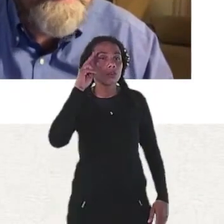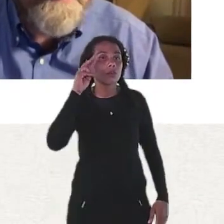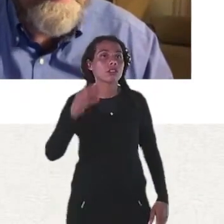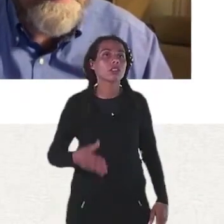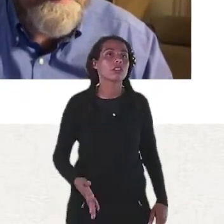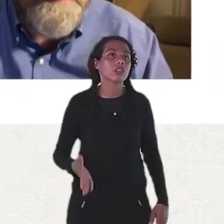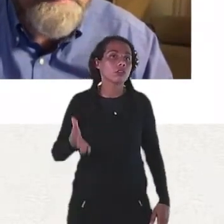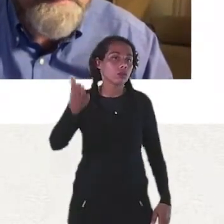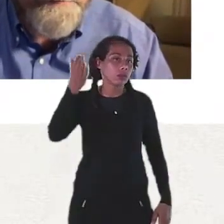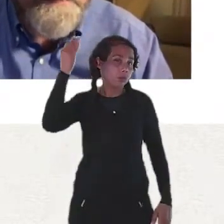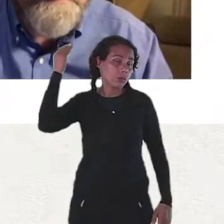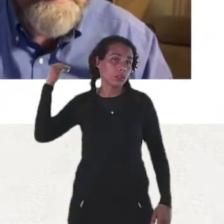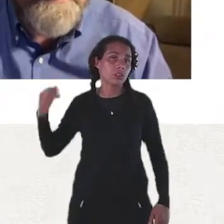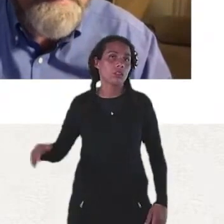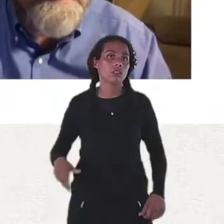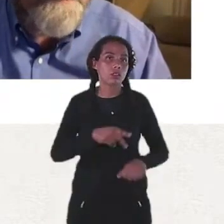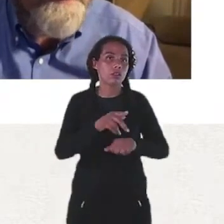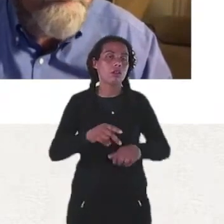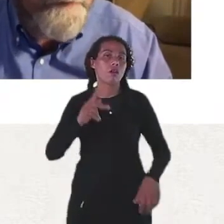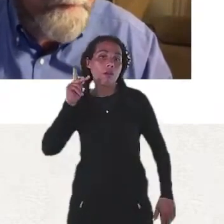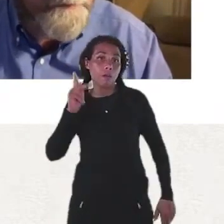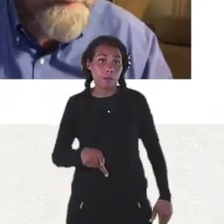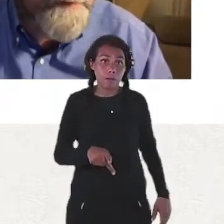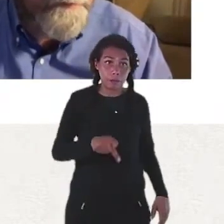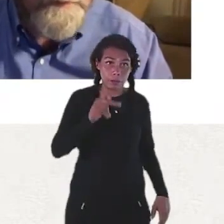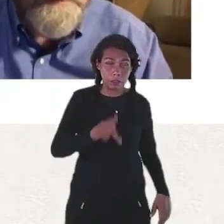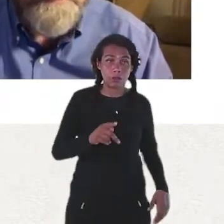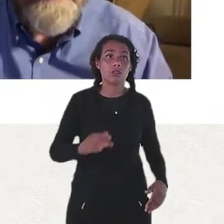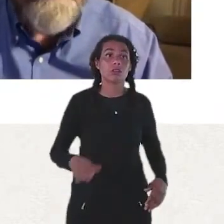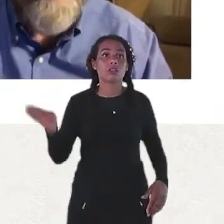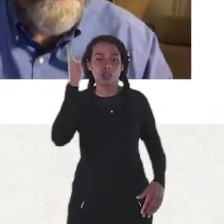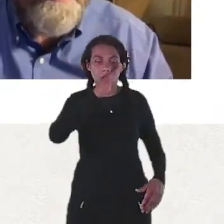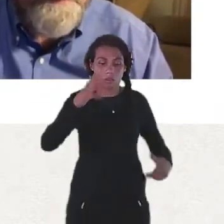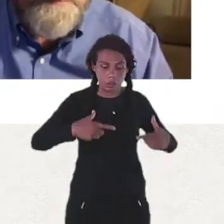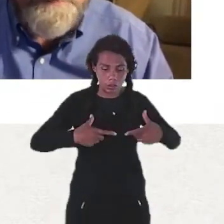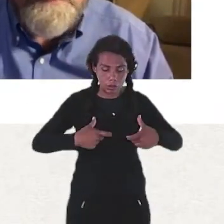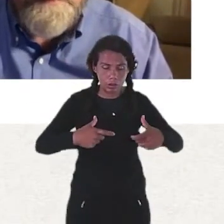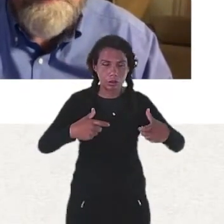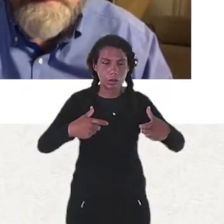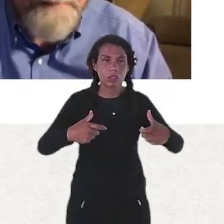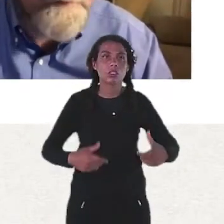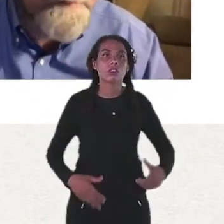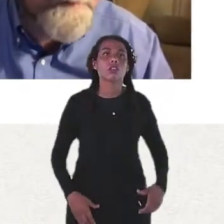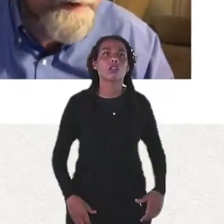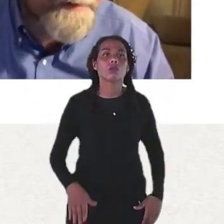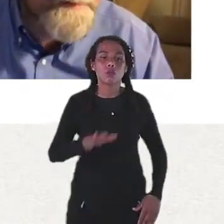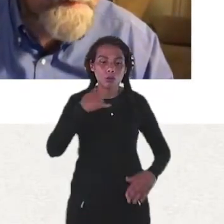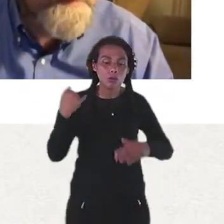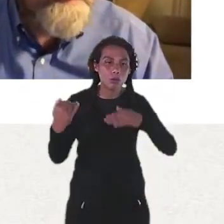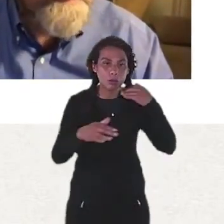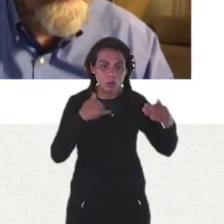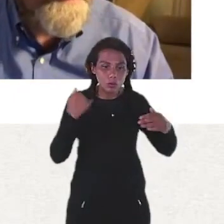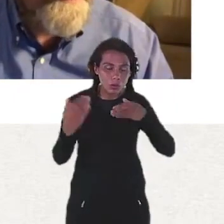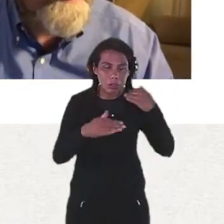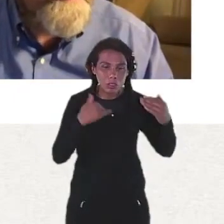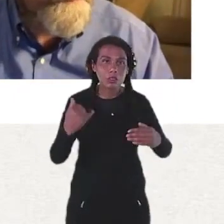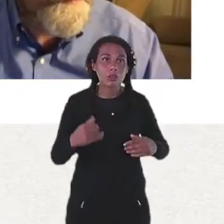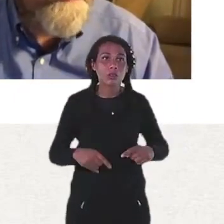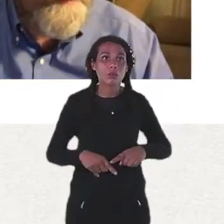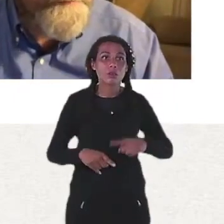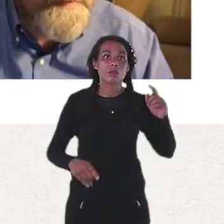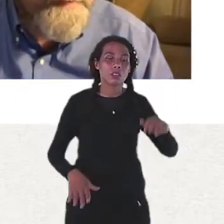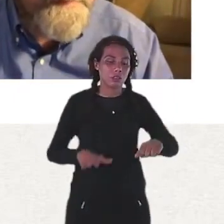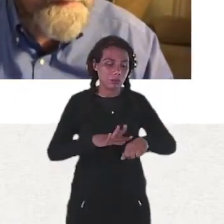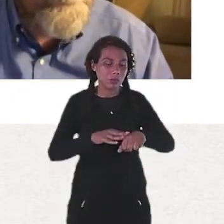estamos experimentando nos últimos 16 meses. E ainda você vê no Brasil pessoas participando de festas clandestinas,